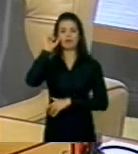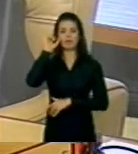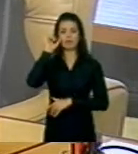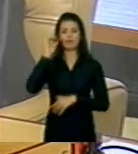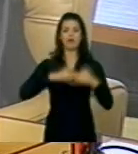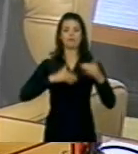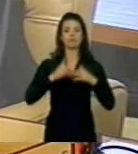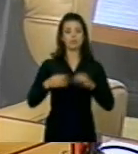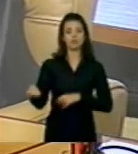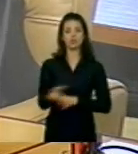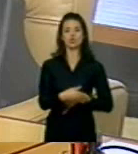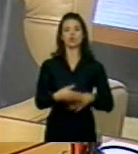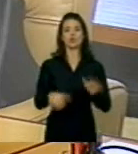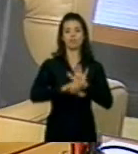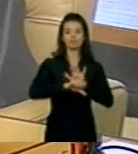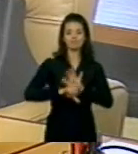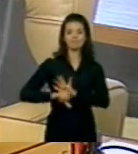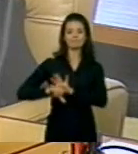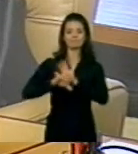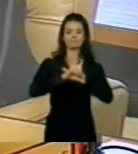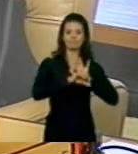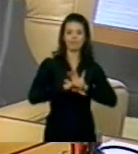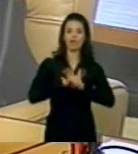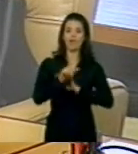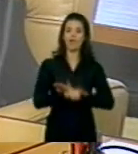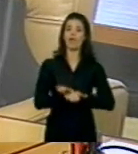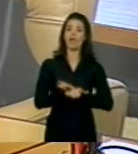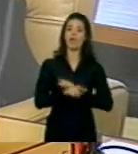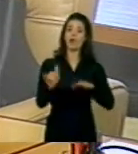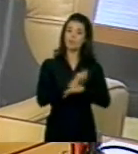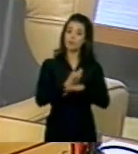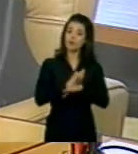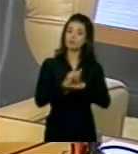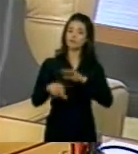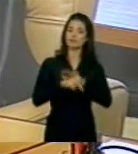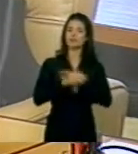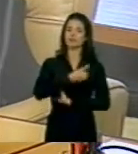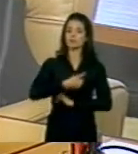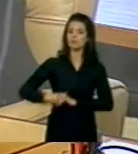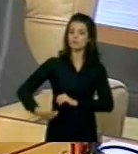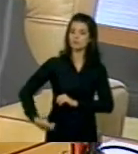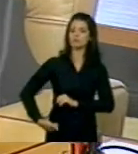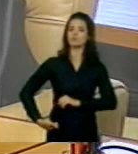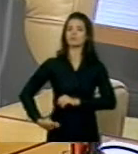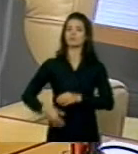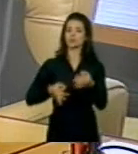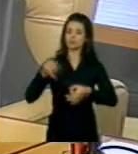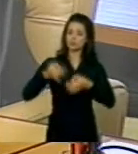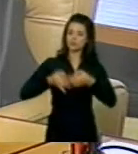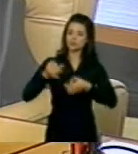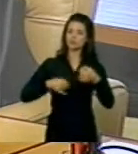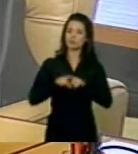de novas infrações penais. São instrumentos de tutela da ordem pública, da aplicação penal, bem como